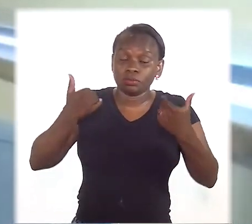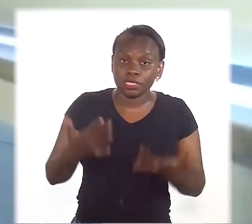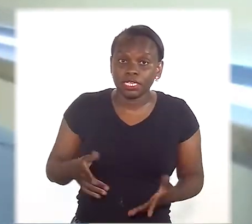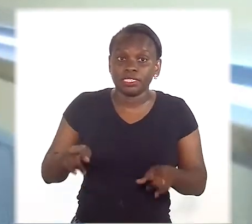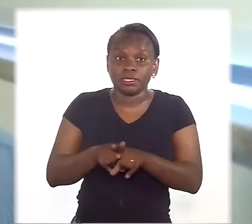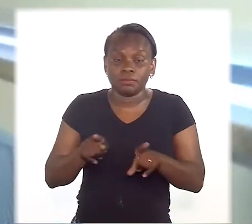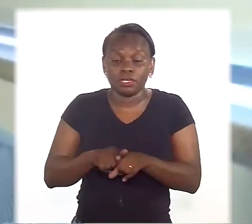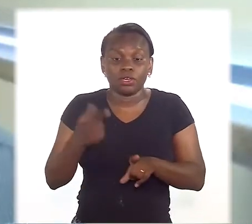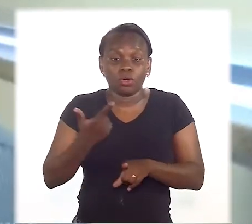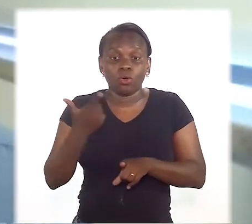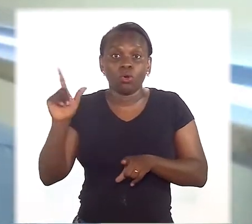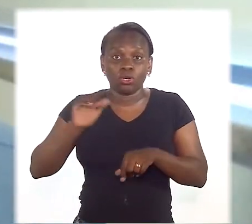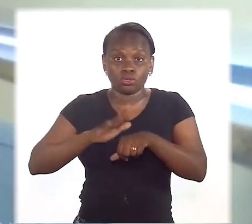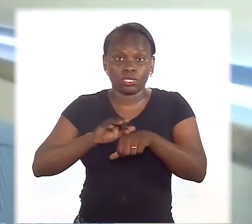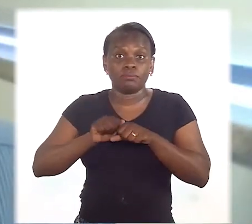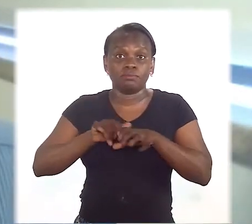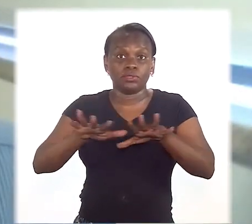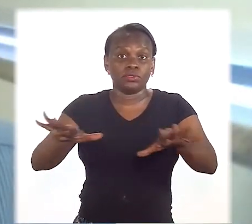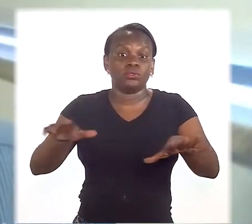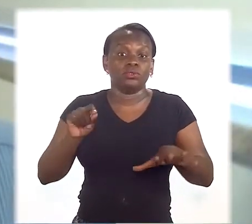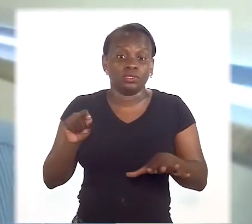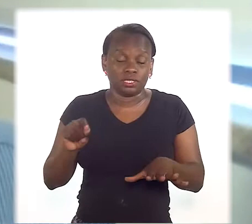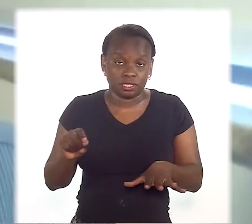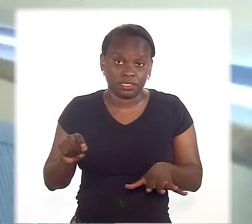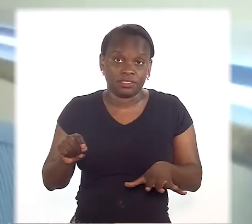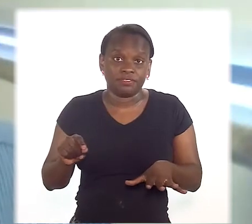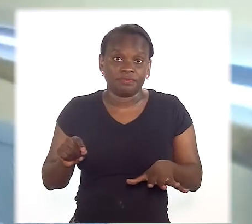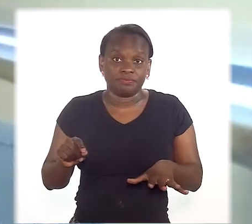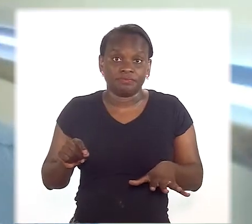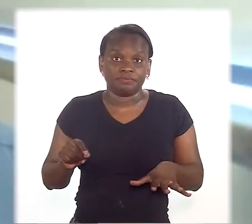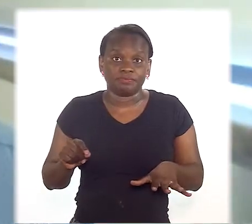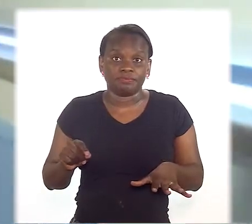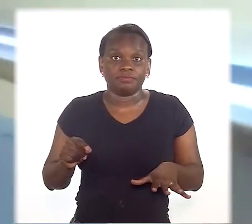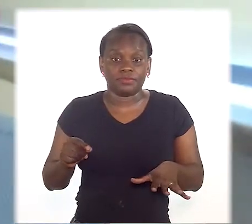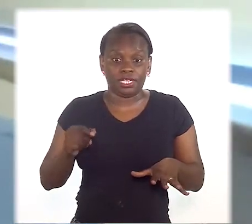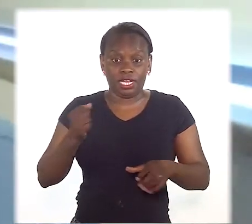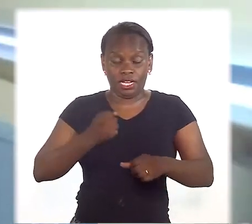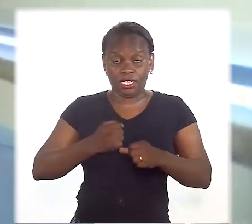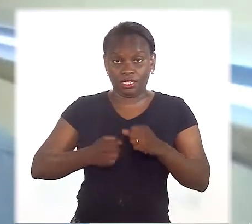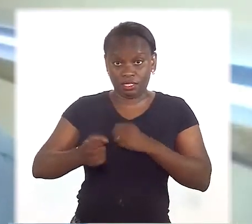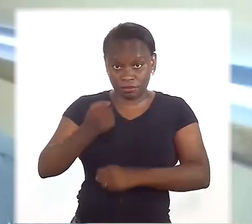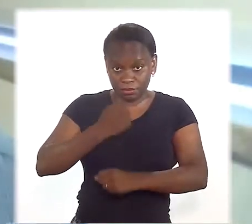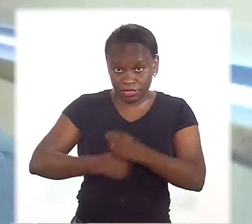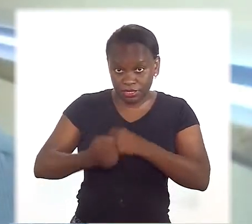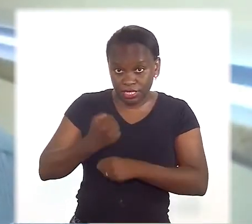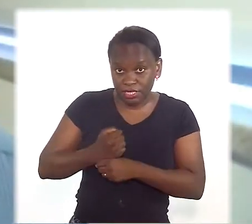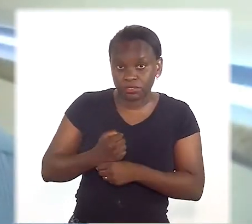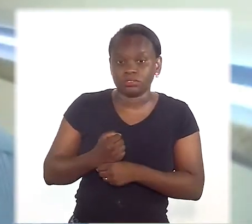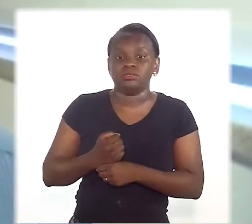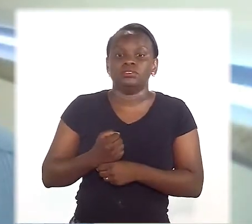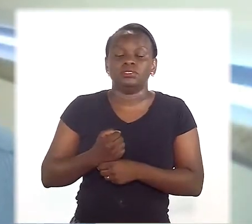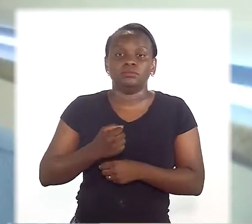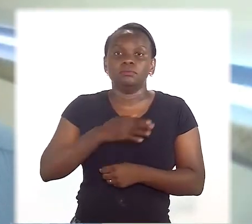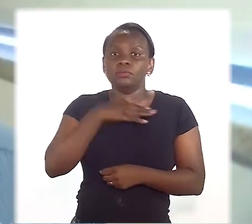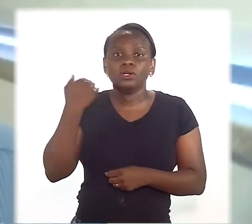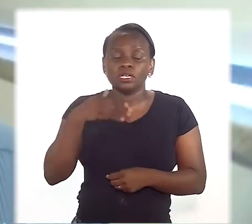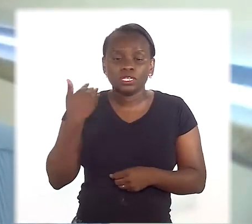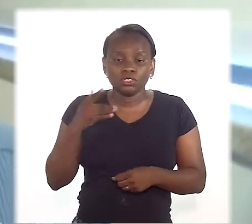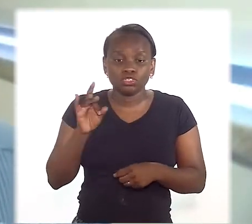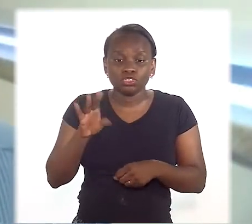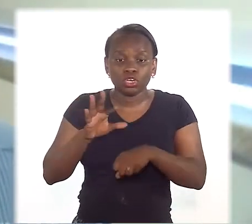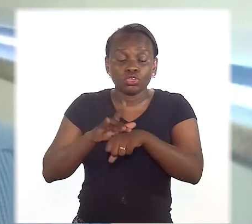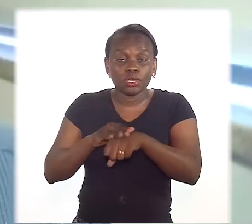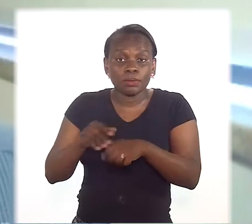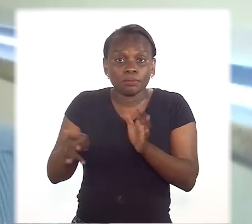vou ressaltar aqui uma outra pandemia, que no ano passado ela matou,